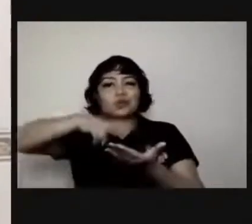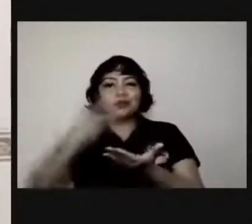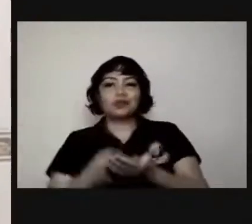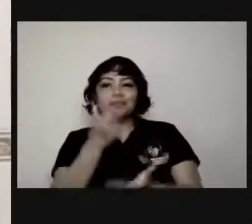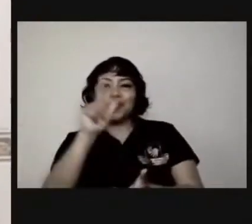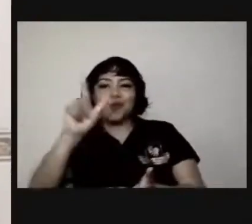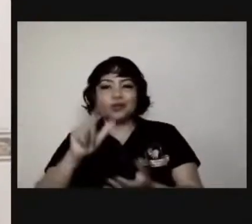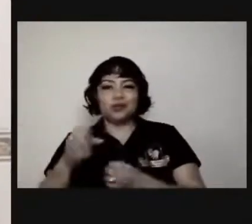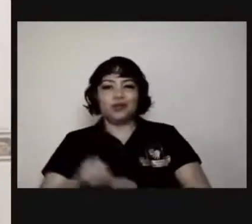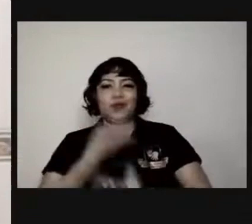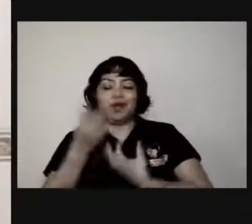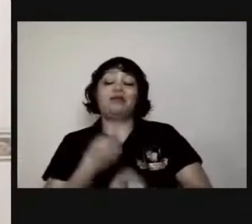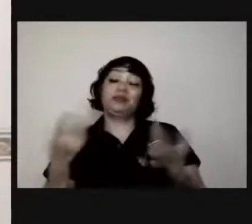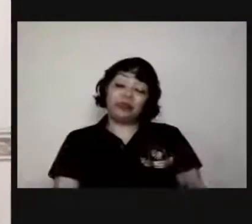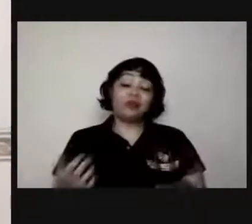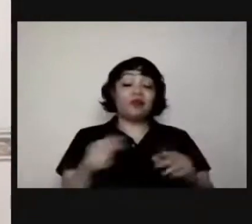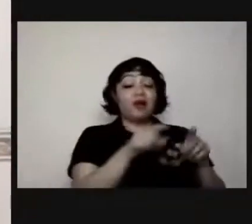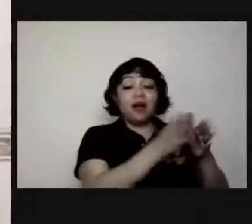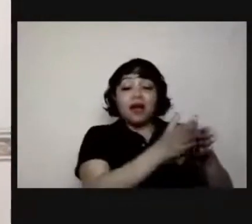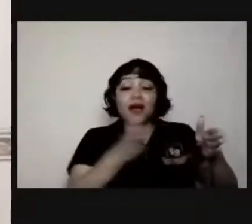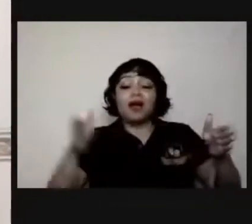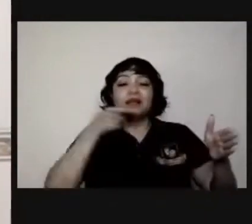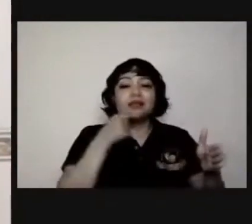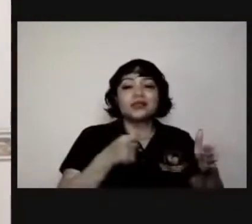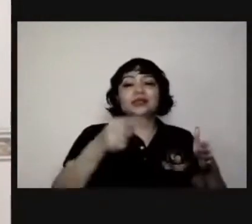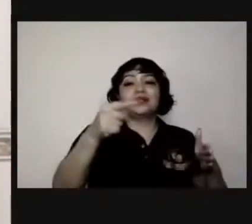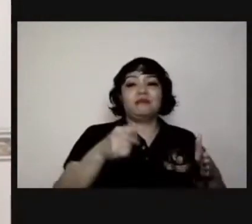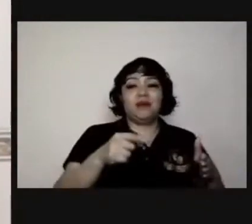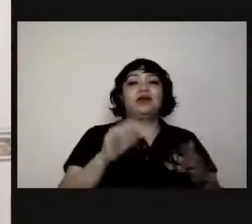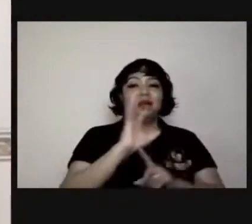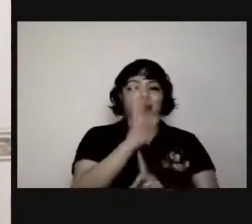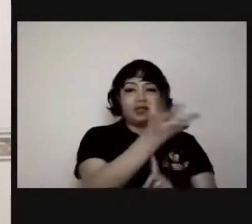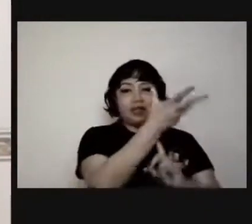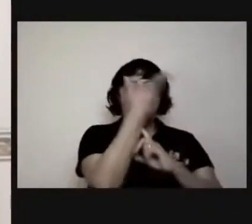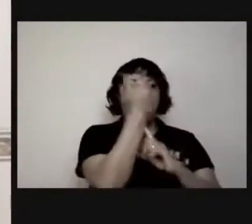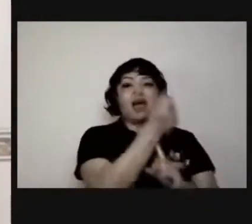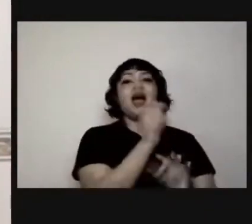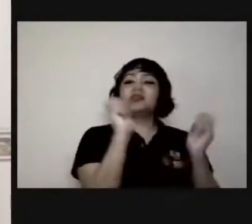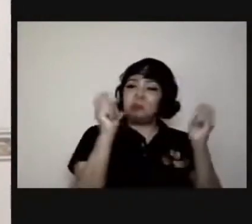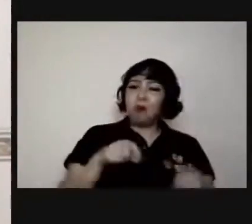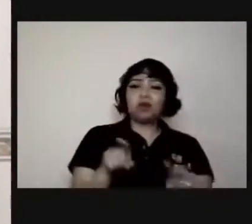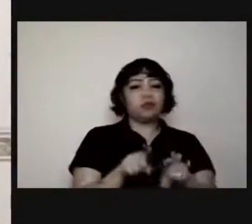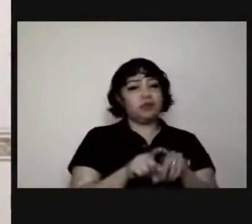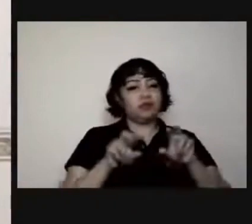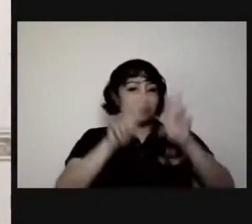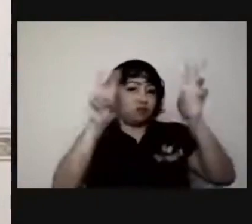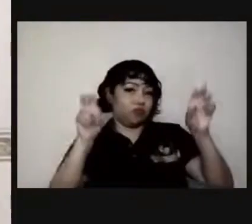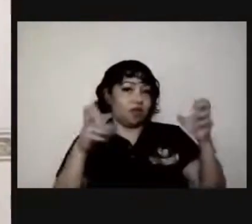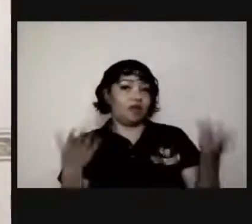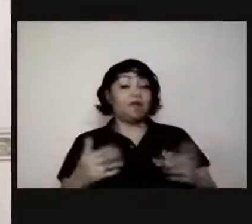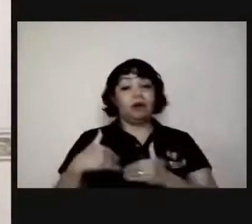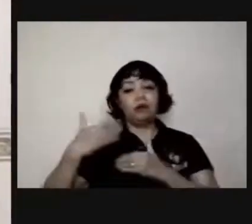Arte Moderna também pode ser um tema, falando aí sobre a independência, esse período, né, que perpassa aí os 200 anos